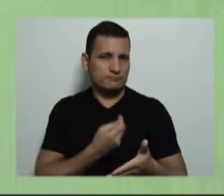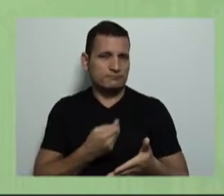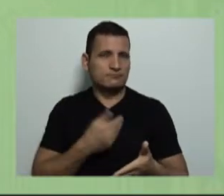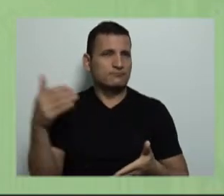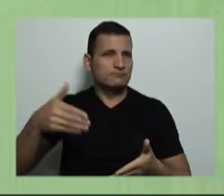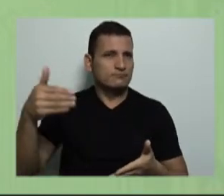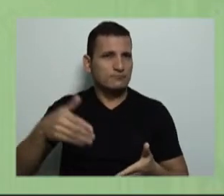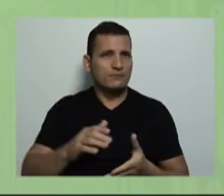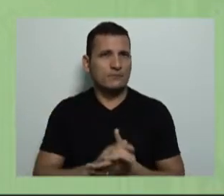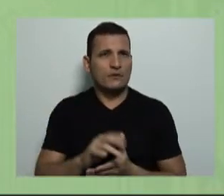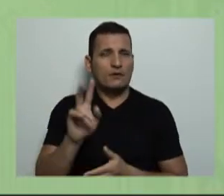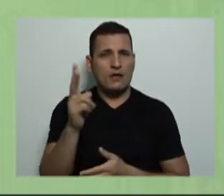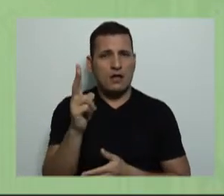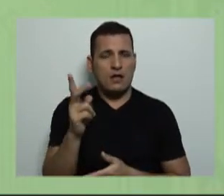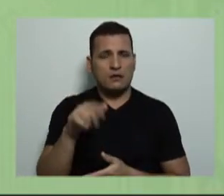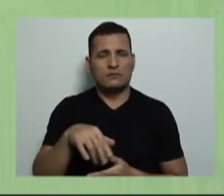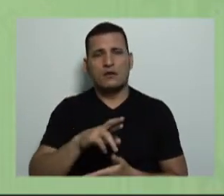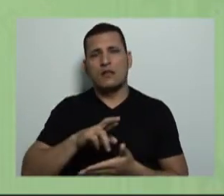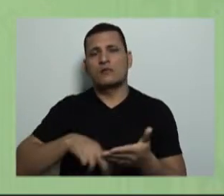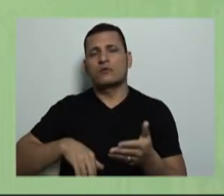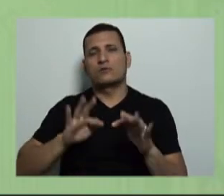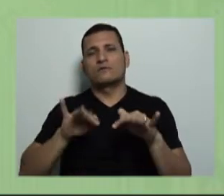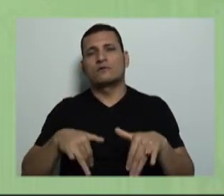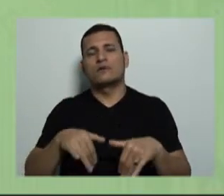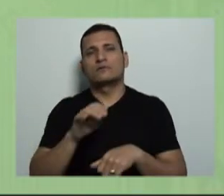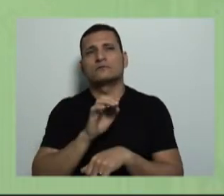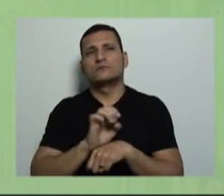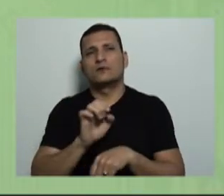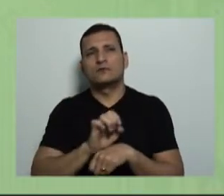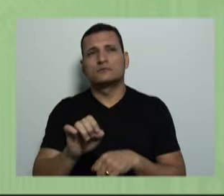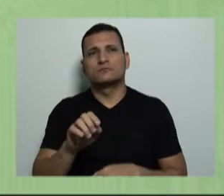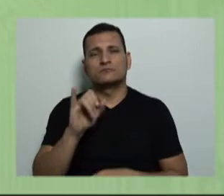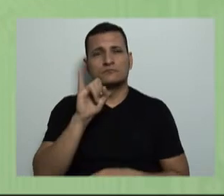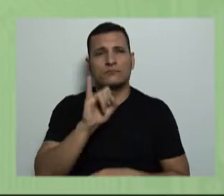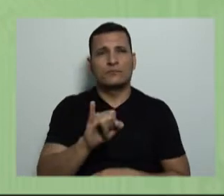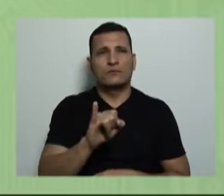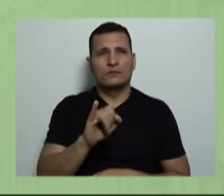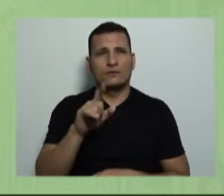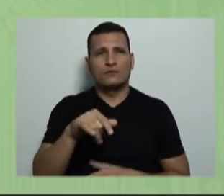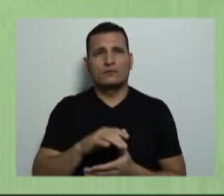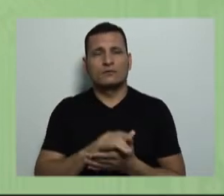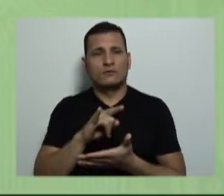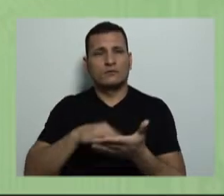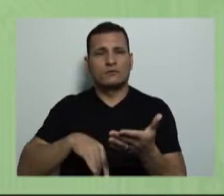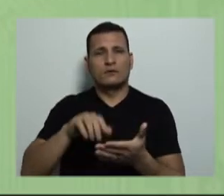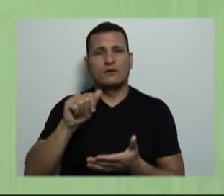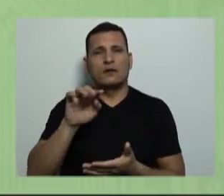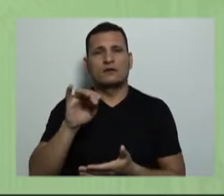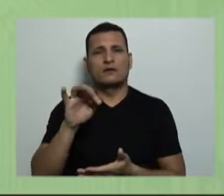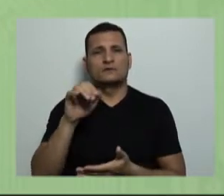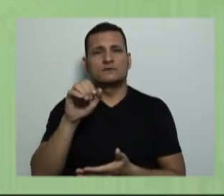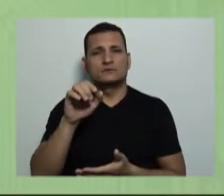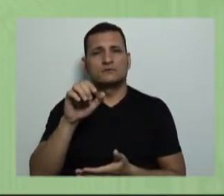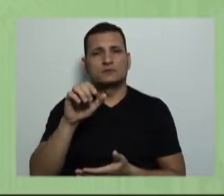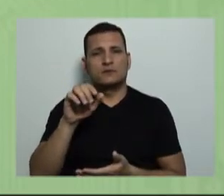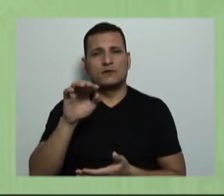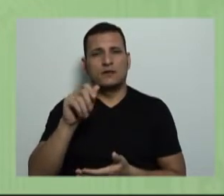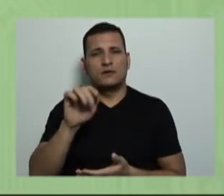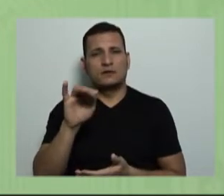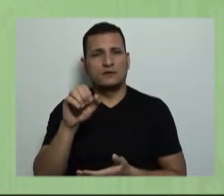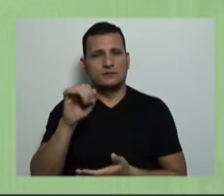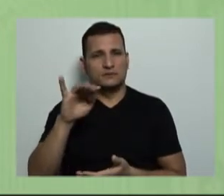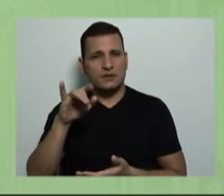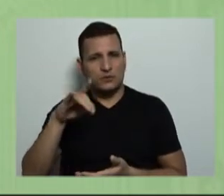H, que é o relatório final de estágio, e a letra I, que é o atestado de cumprimento de estágio.